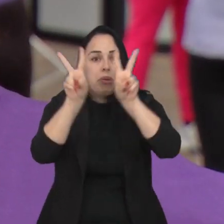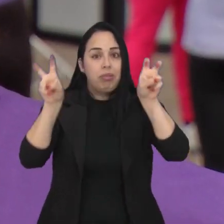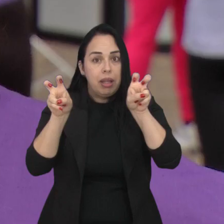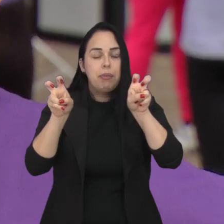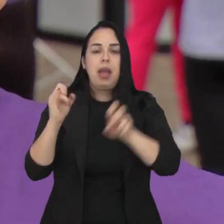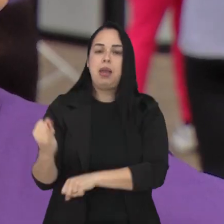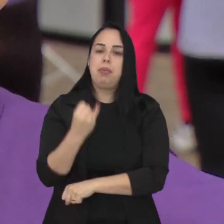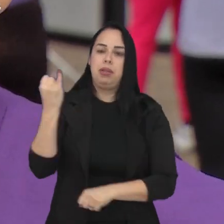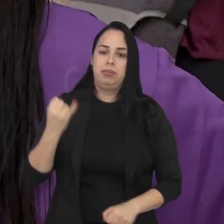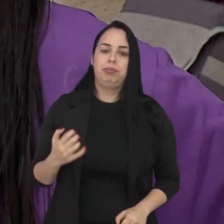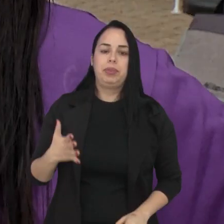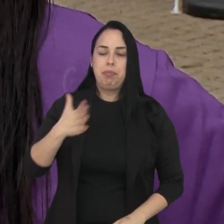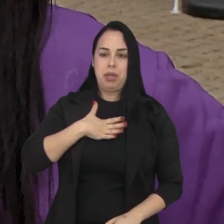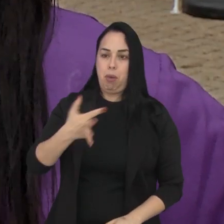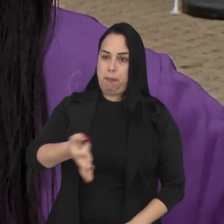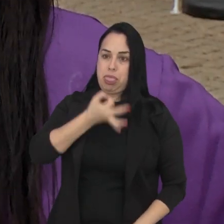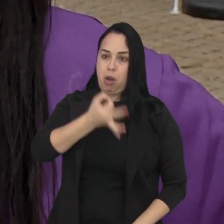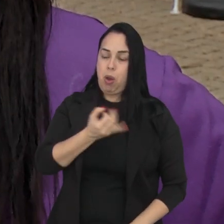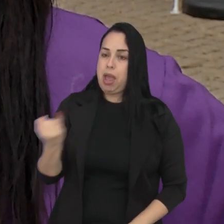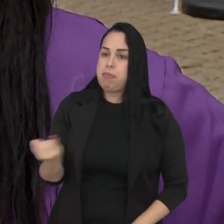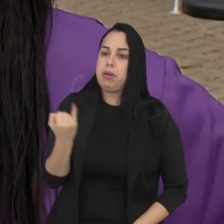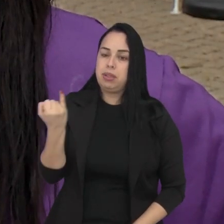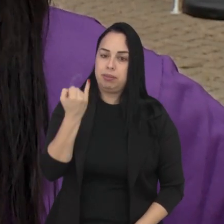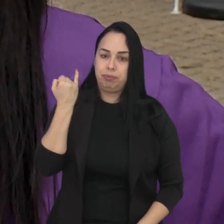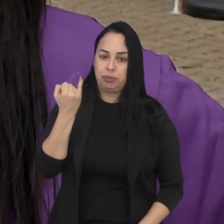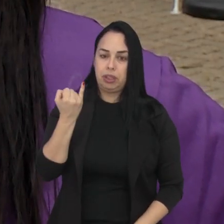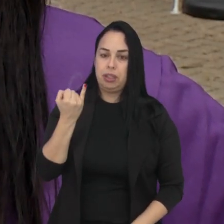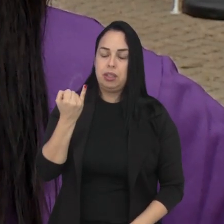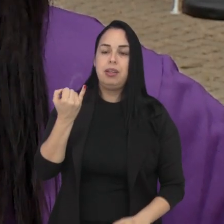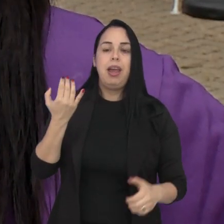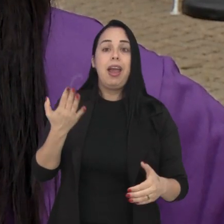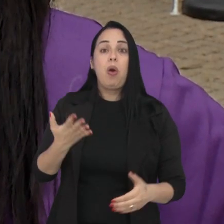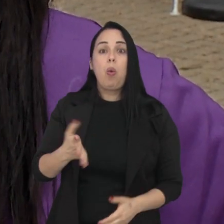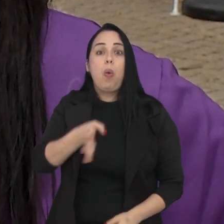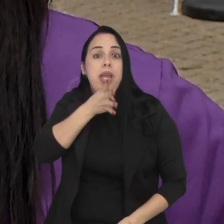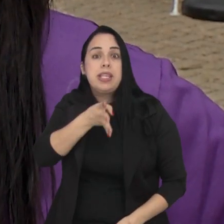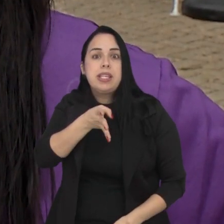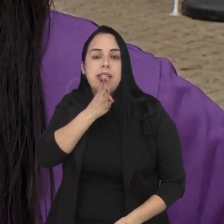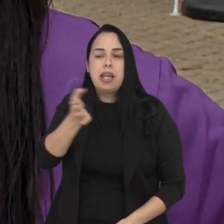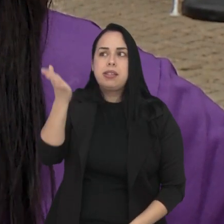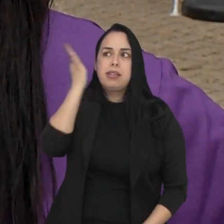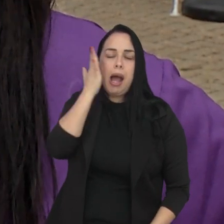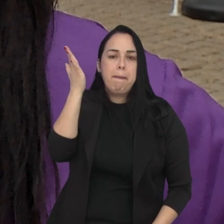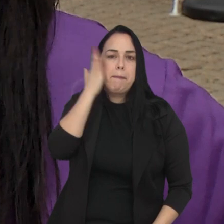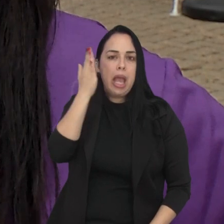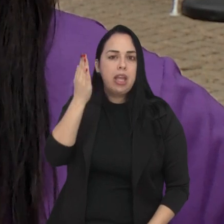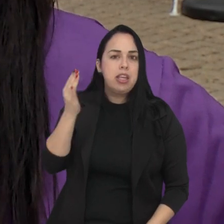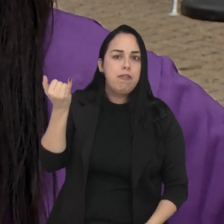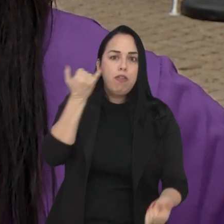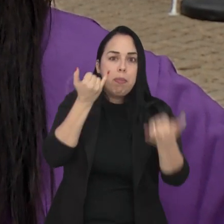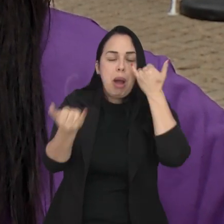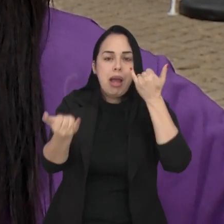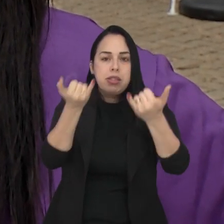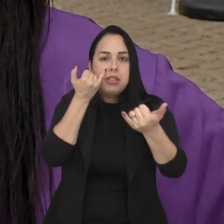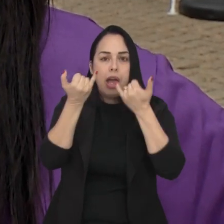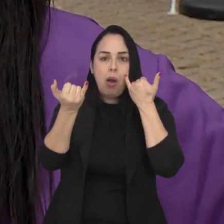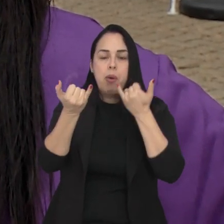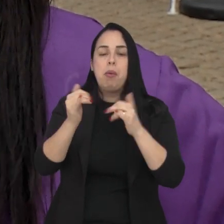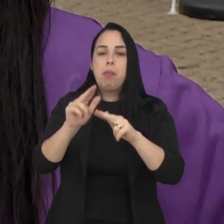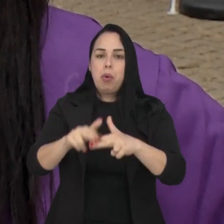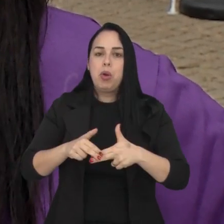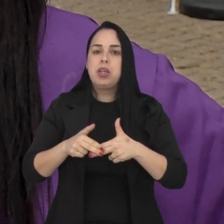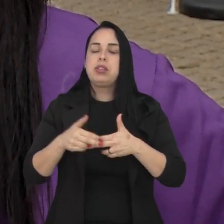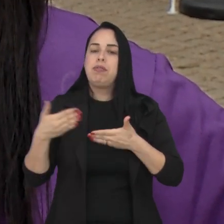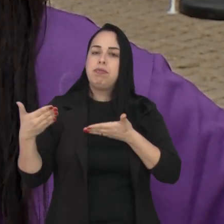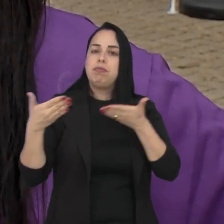na busca pelo tratamento porque eu acho muito muito importante esse conhecimento a gente vem atrás de